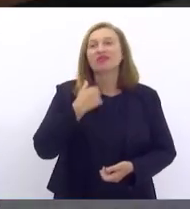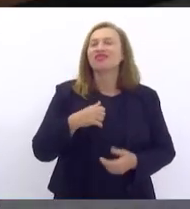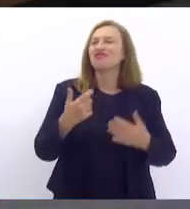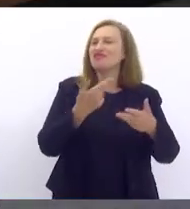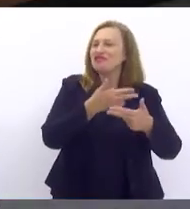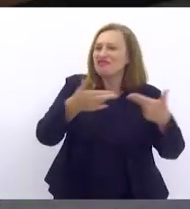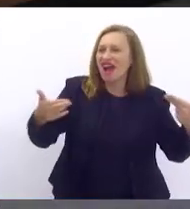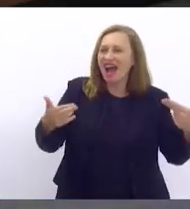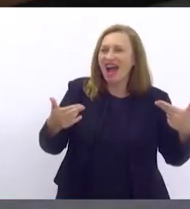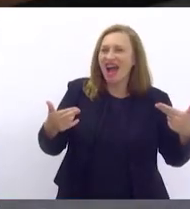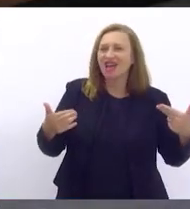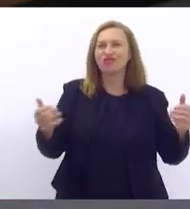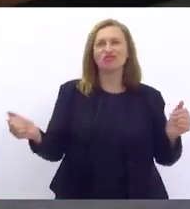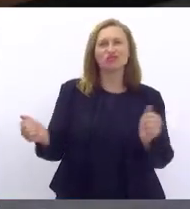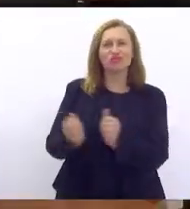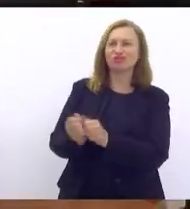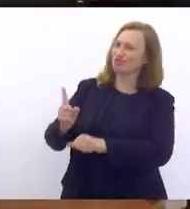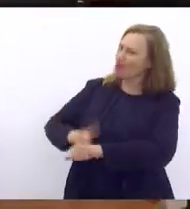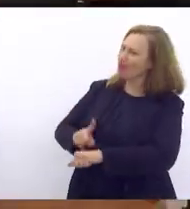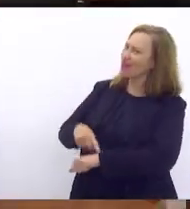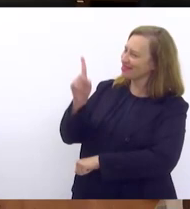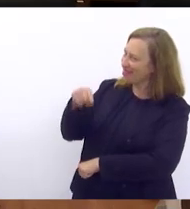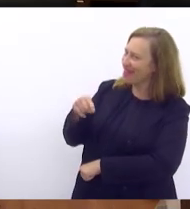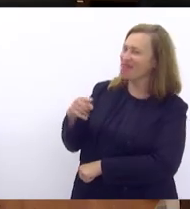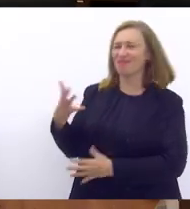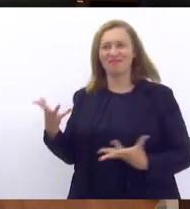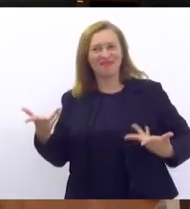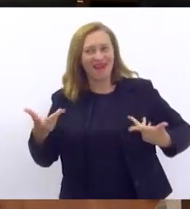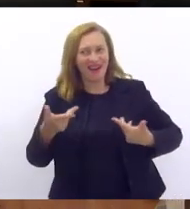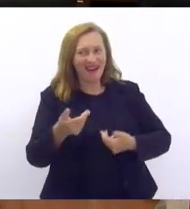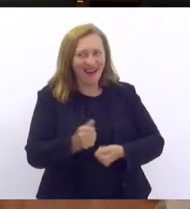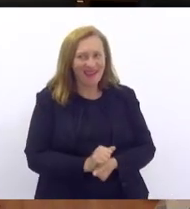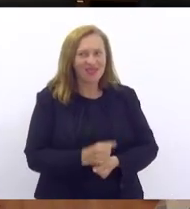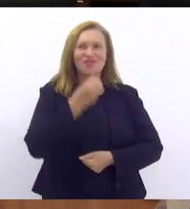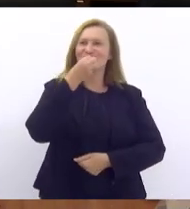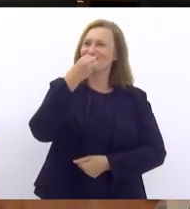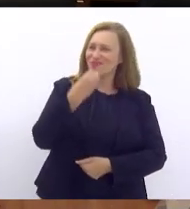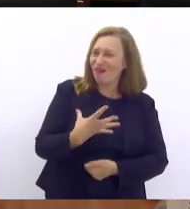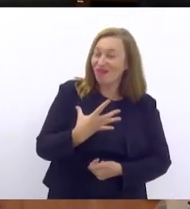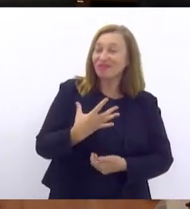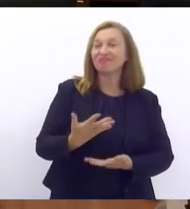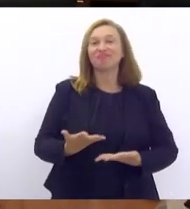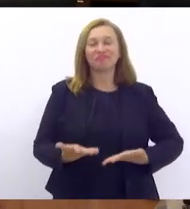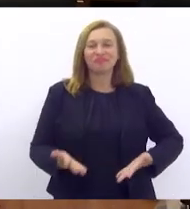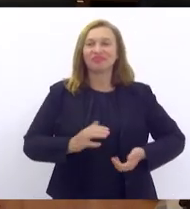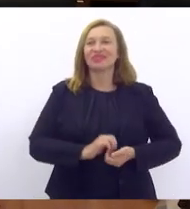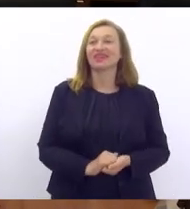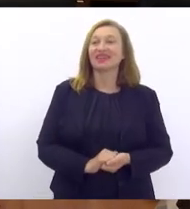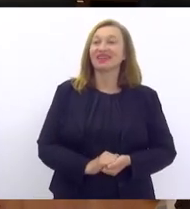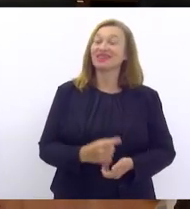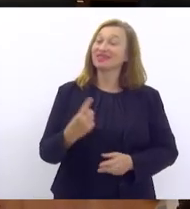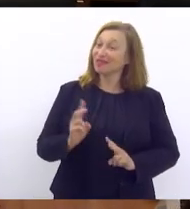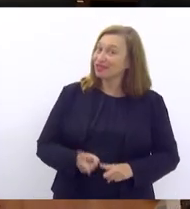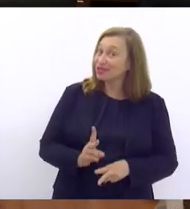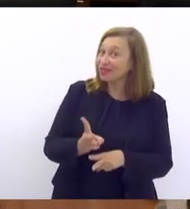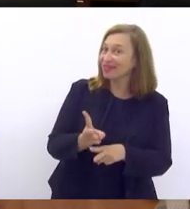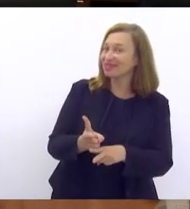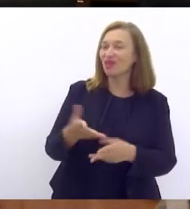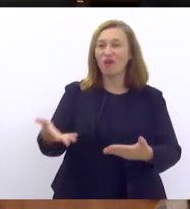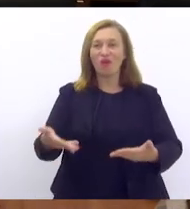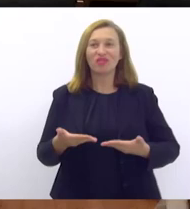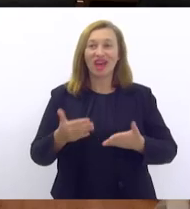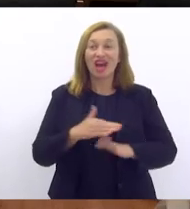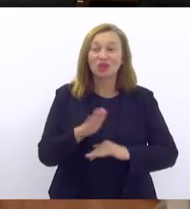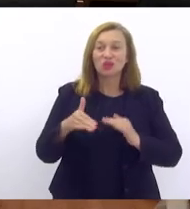Muitos e muitos palcos juntos, né, Rafita? Sensacional. Muito bom. Minha gente, dando seguimento, vou convidar